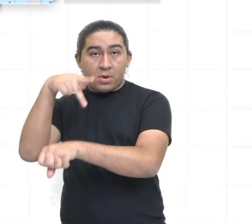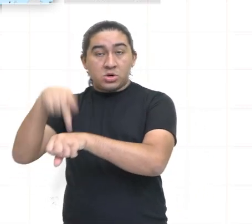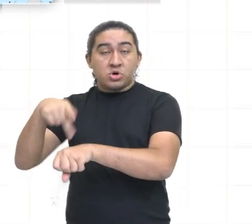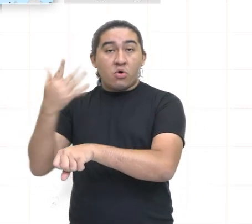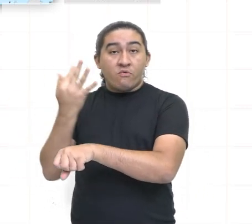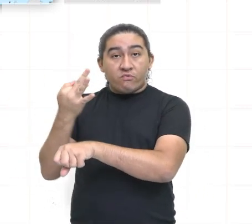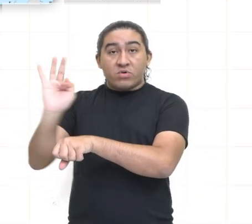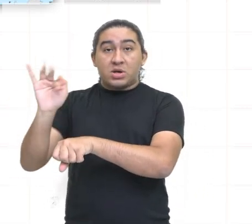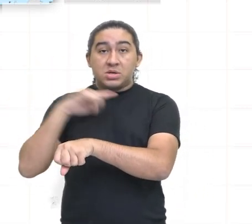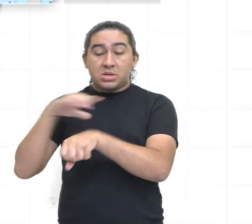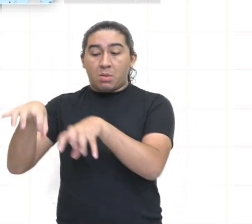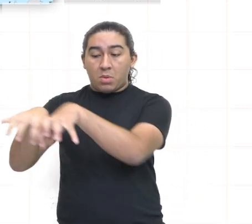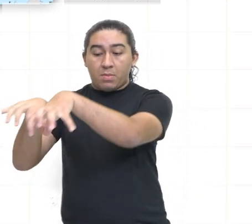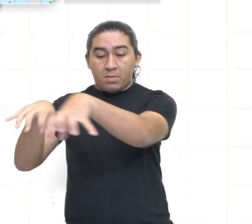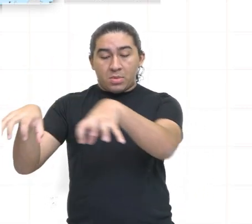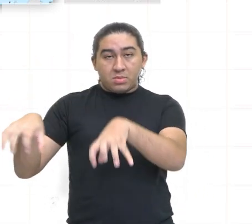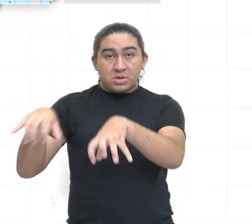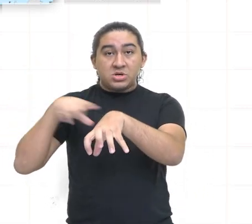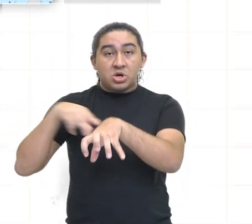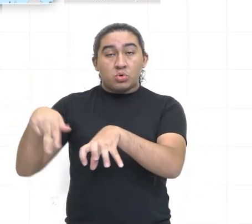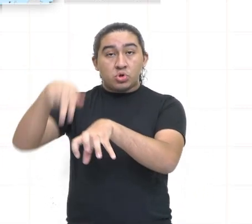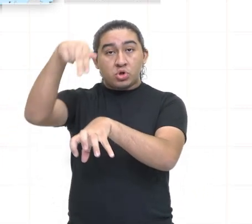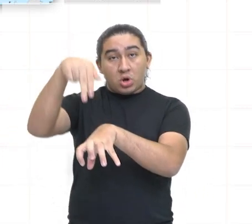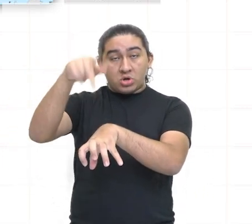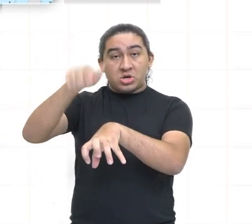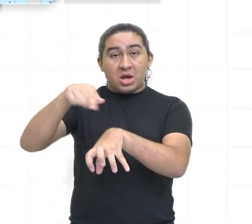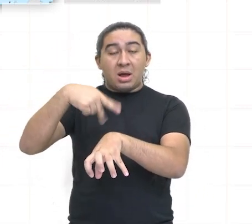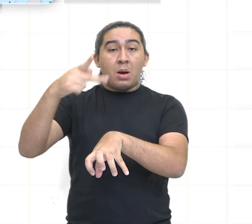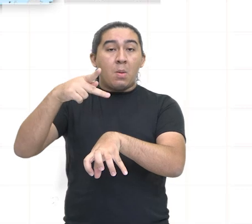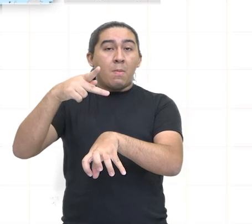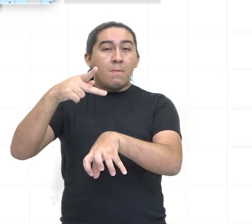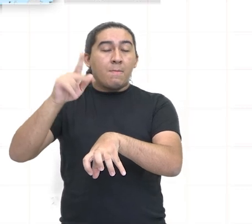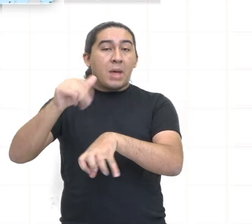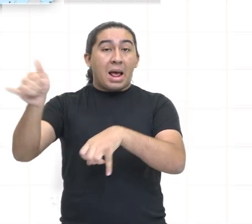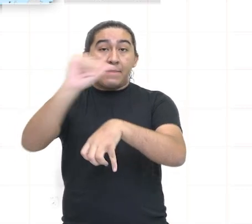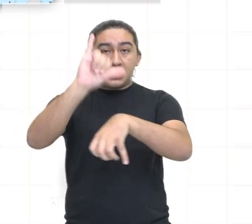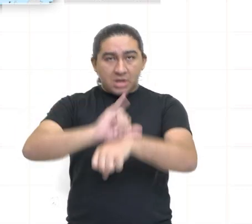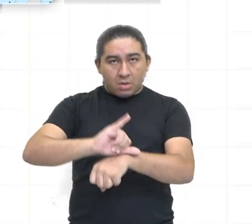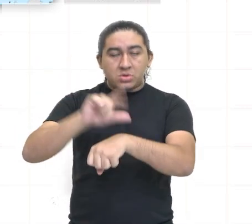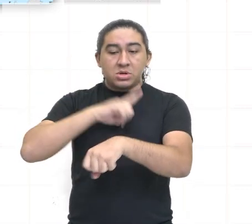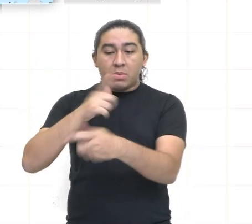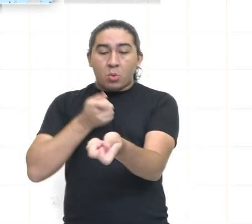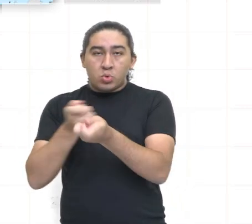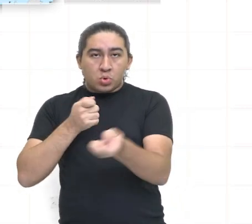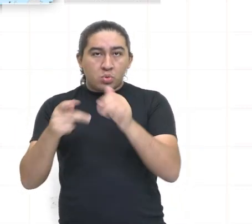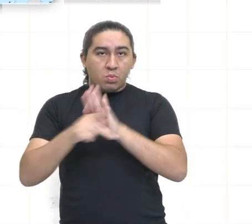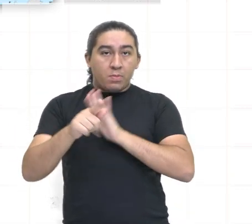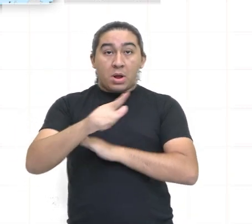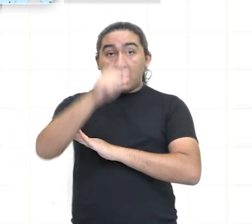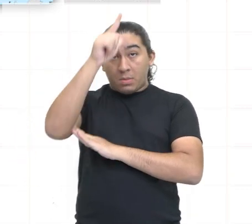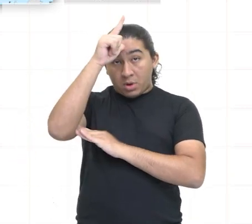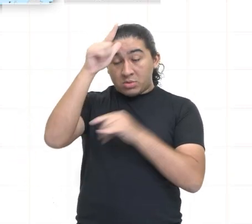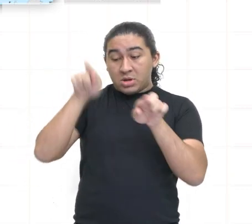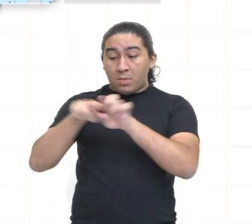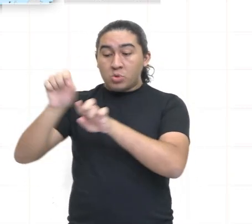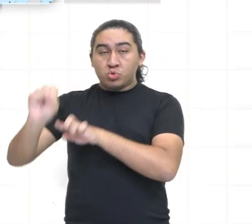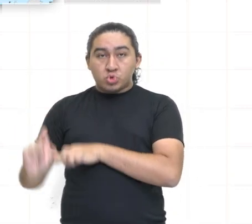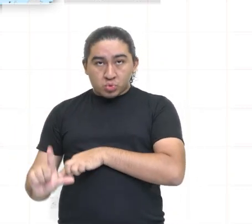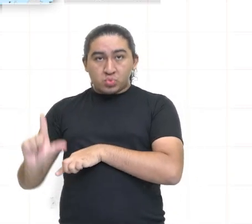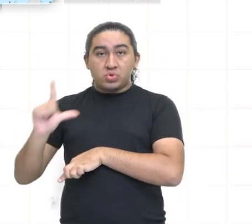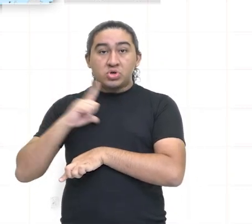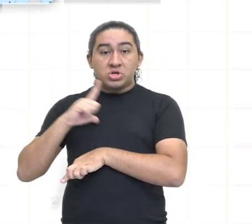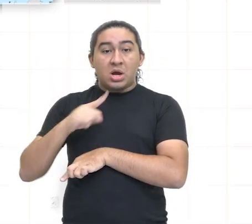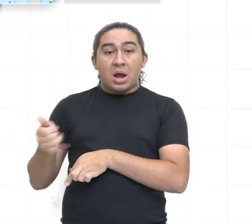dividida em duas partes. O norte, incluindo Paris, diretamente sob o controle alemão, e o sul,